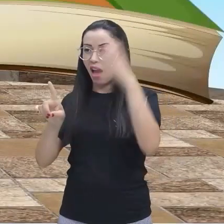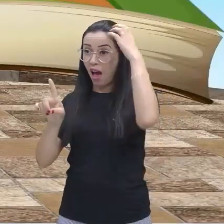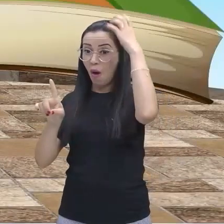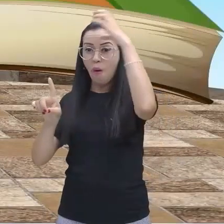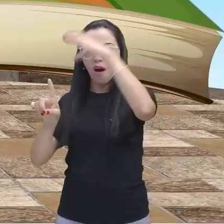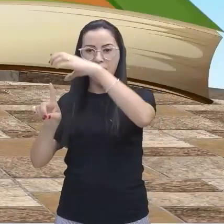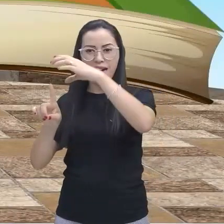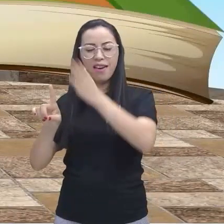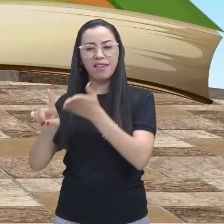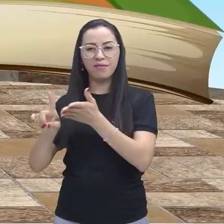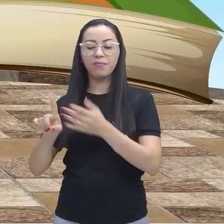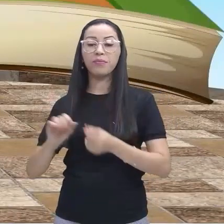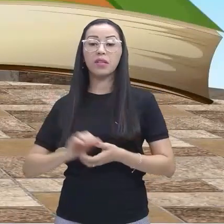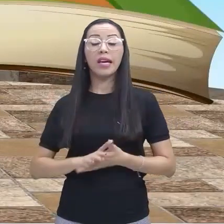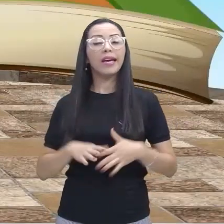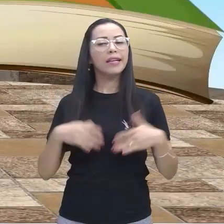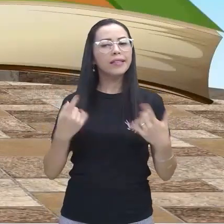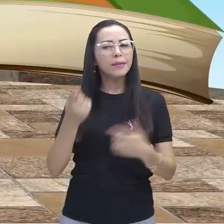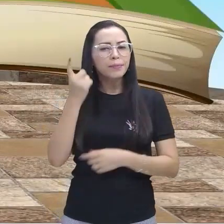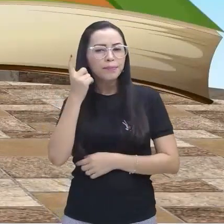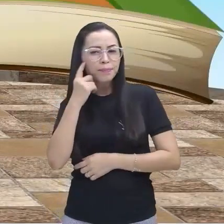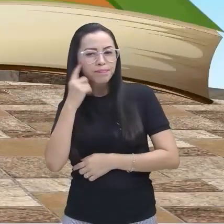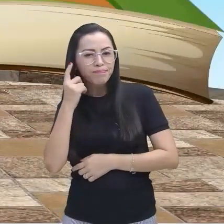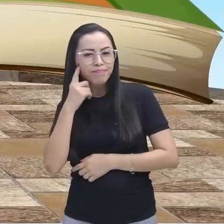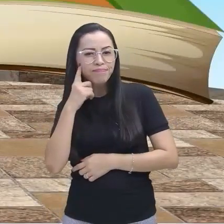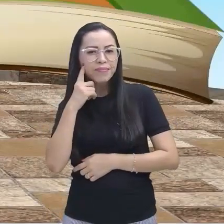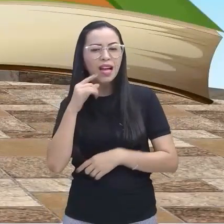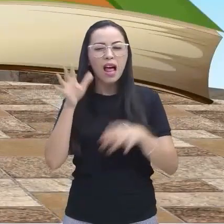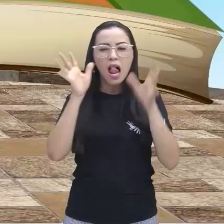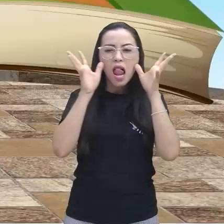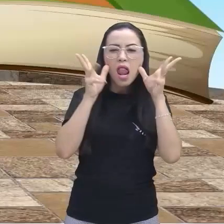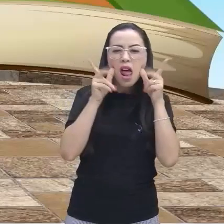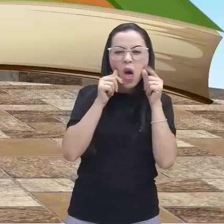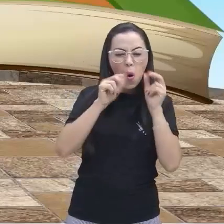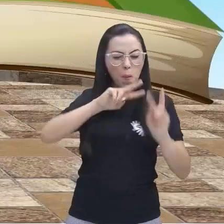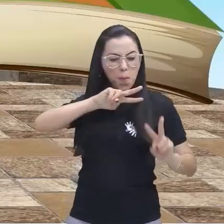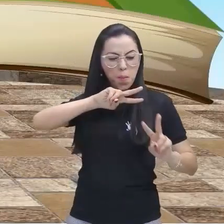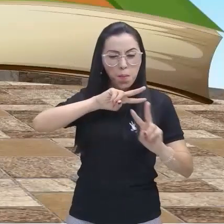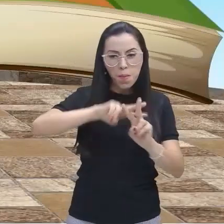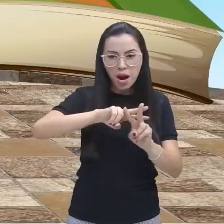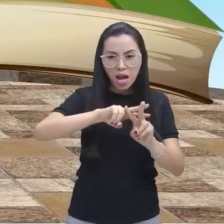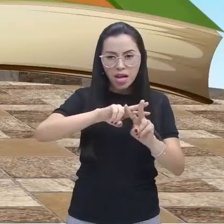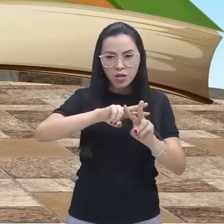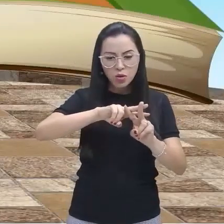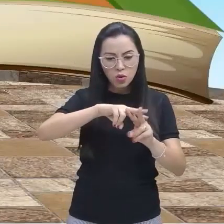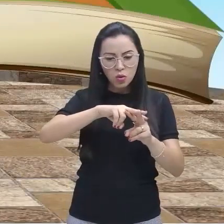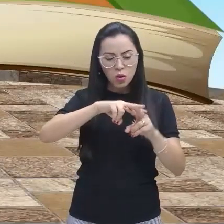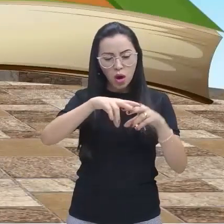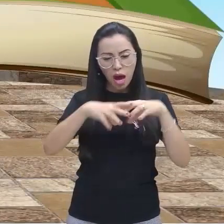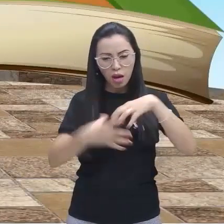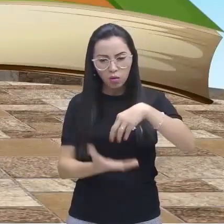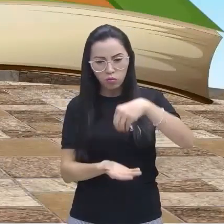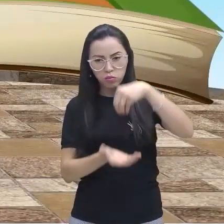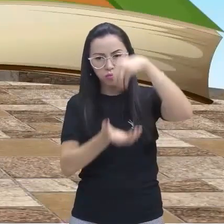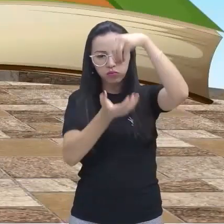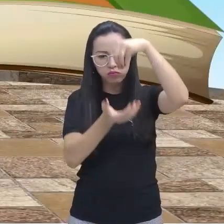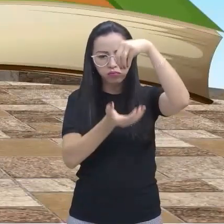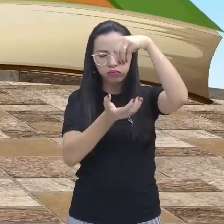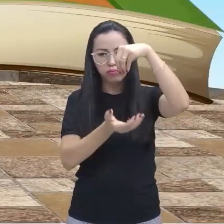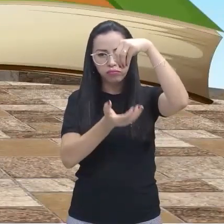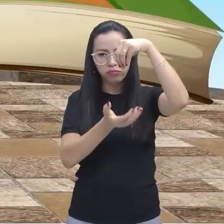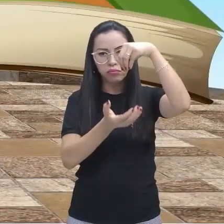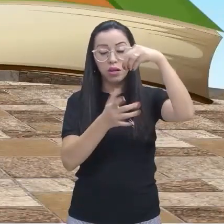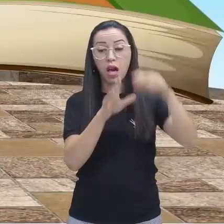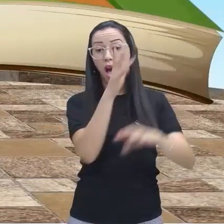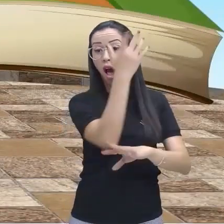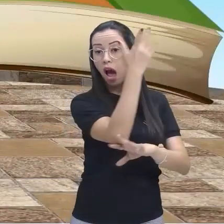amarraram em uma árvore, amarraram o leão em uma árvore e